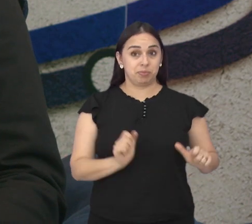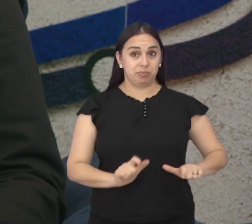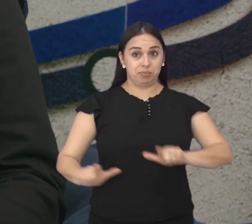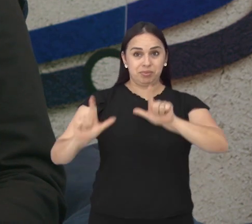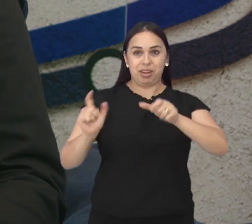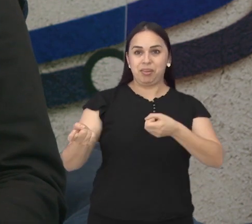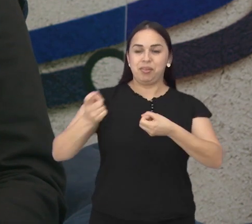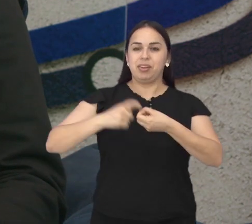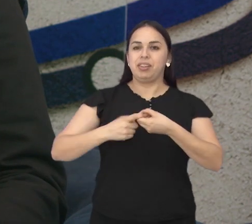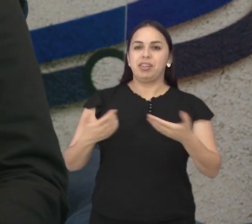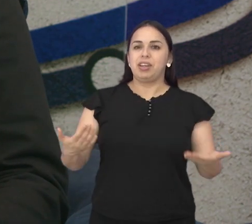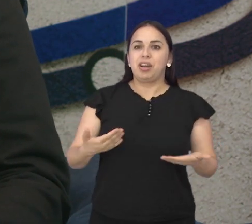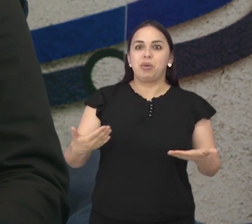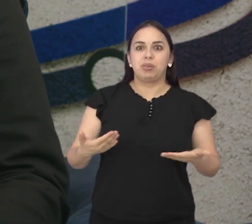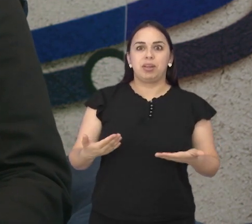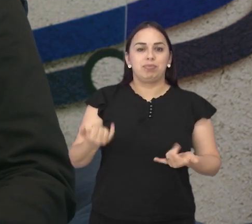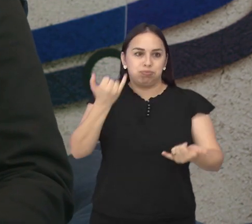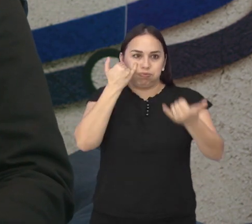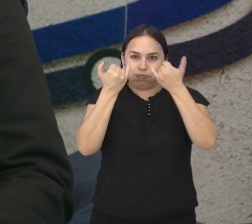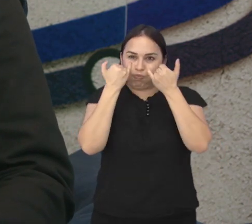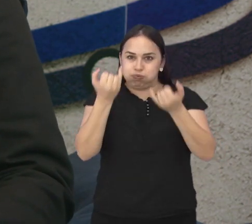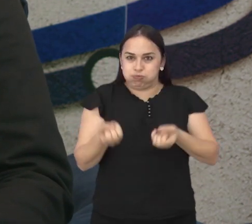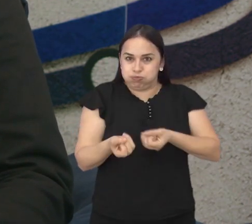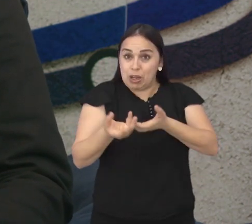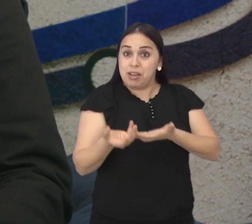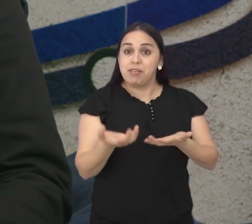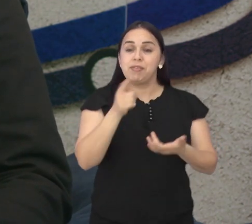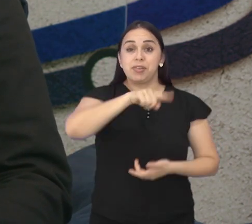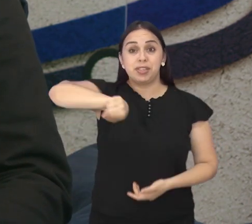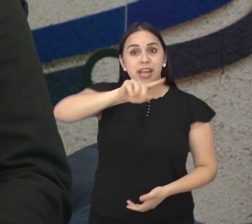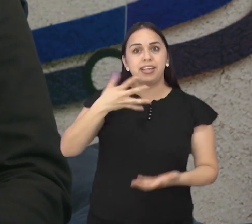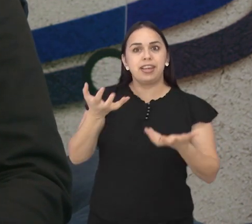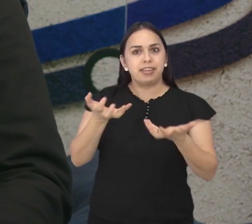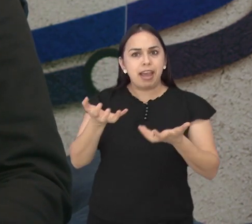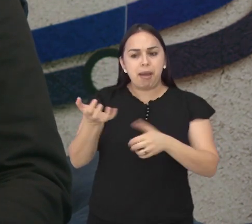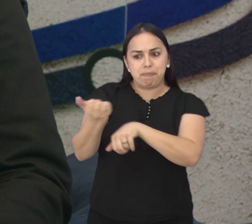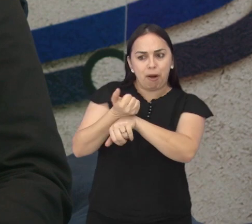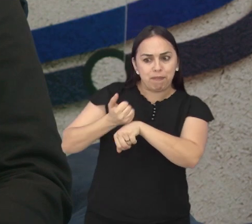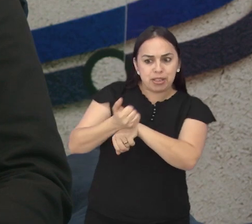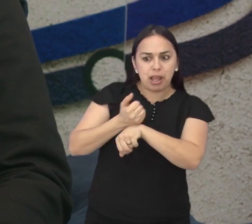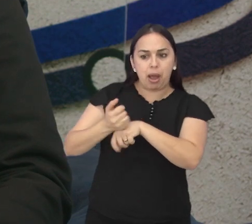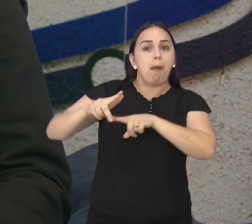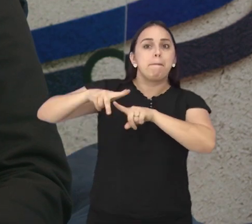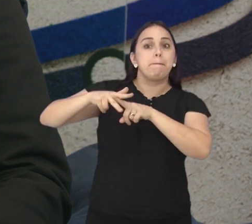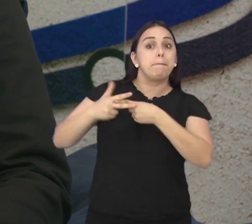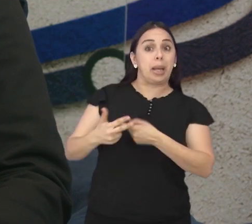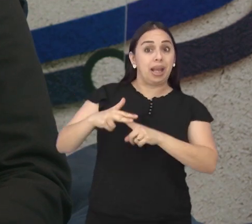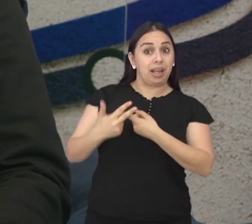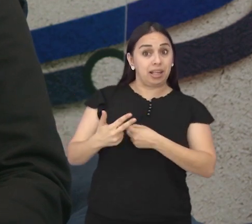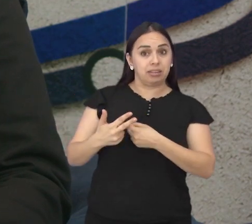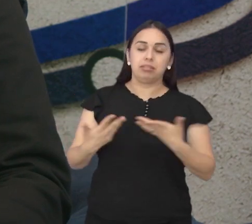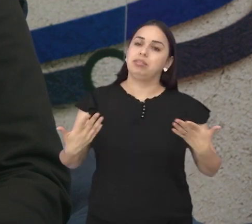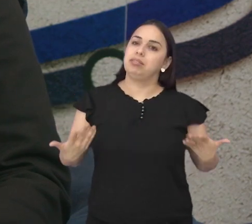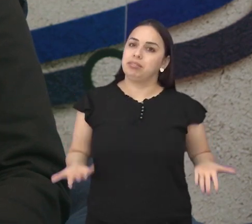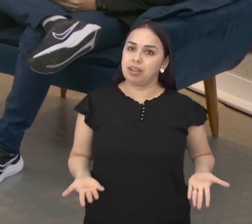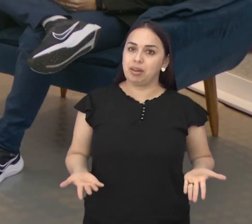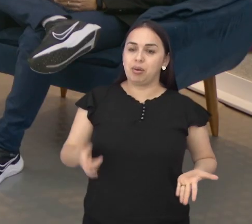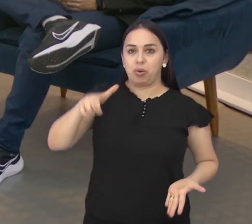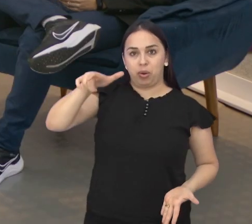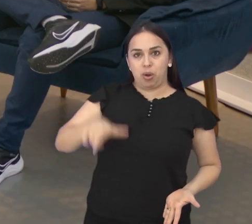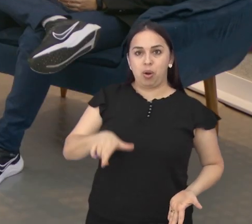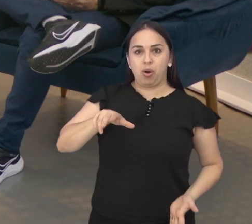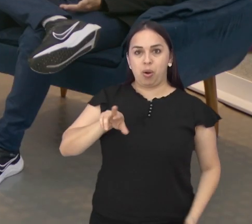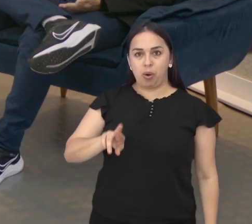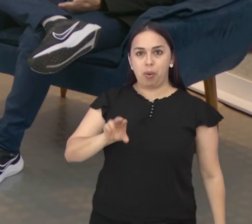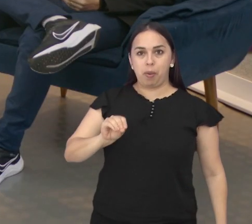Estamos de volta. O programa de hoje traz muita informação para quem pretende se qualificar na profissão de mecânico. E